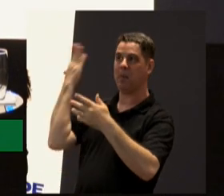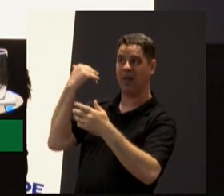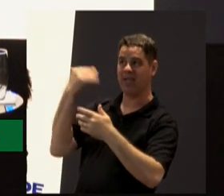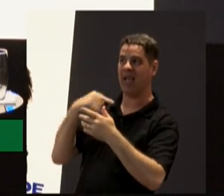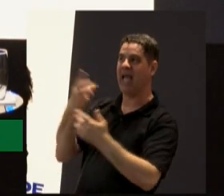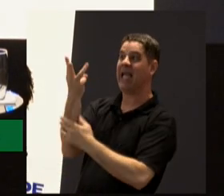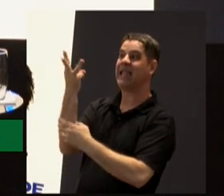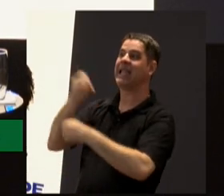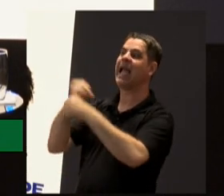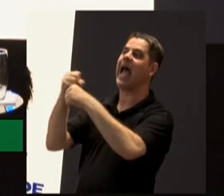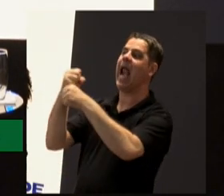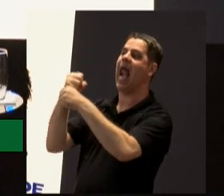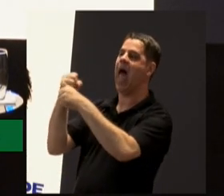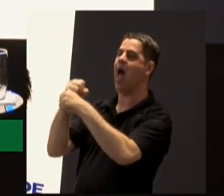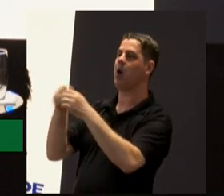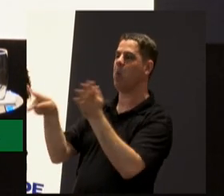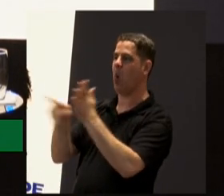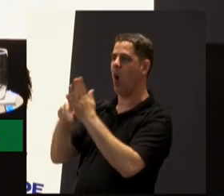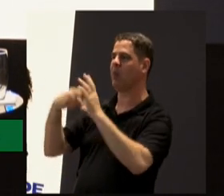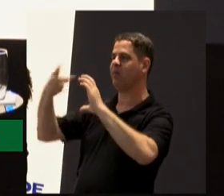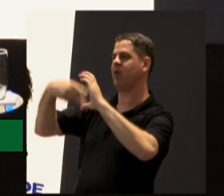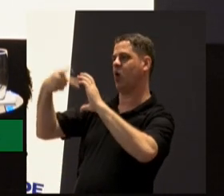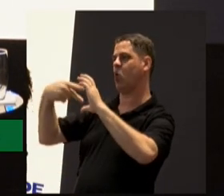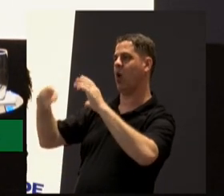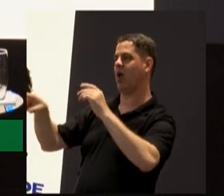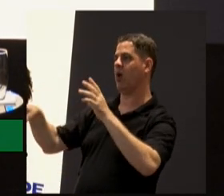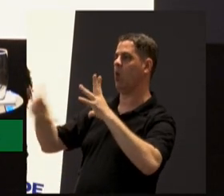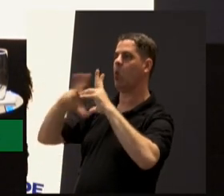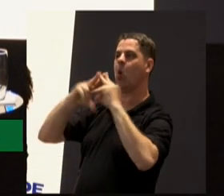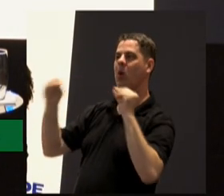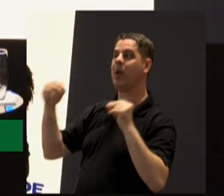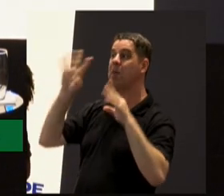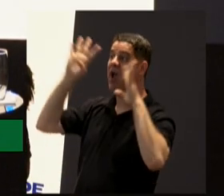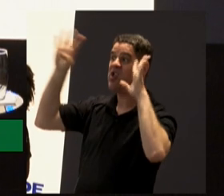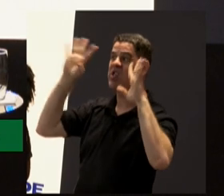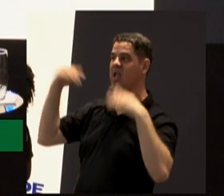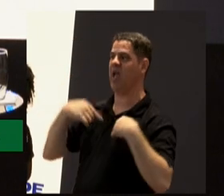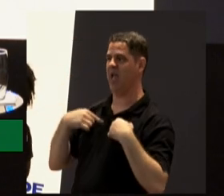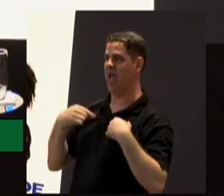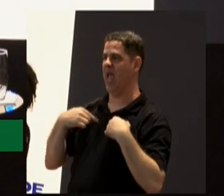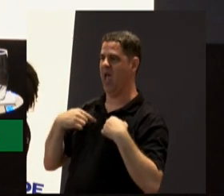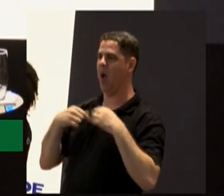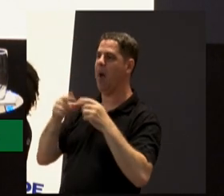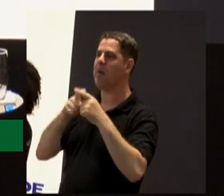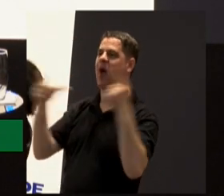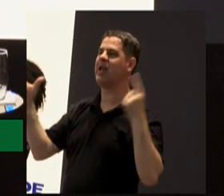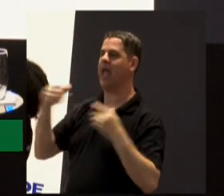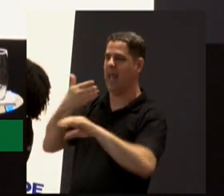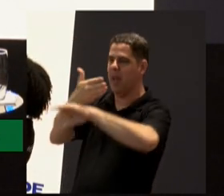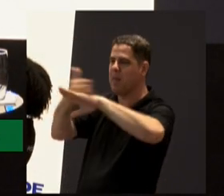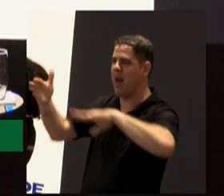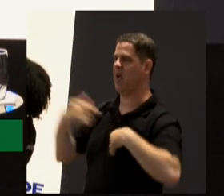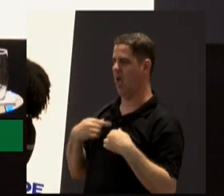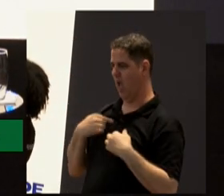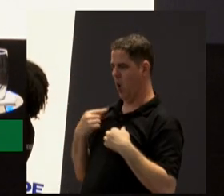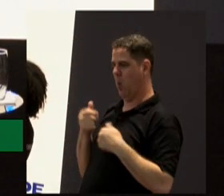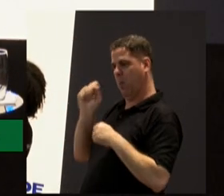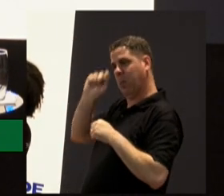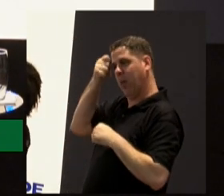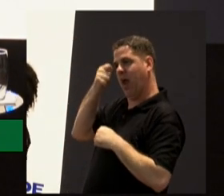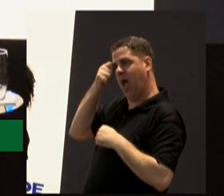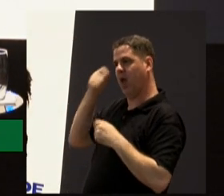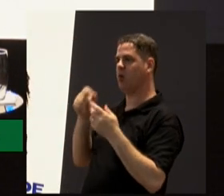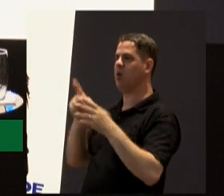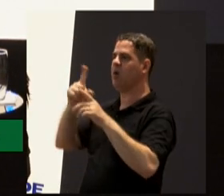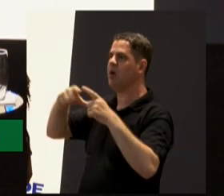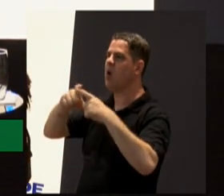de 30 anos atrás do Parlamento Municipal. Vocês imaginem essa condição política numa diversidade